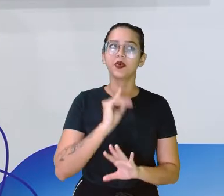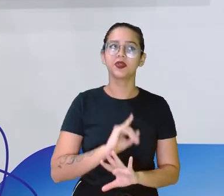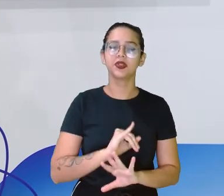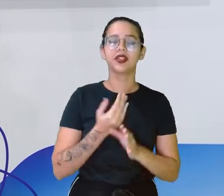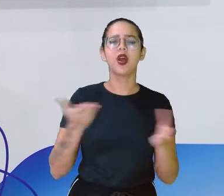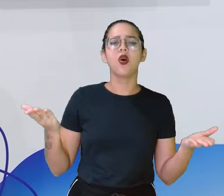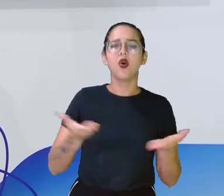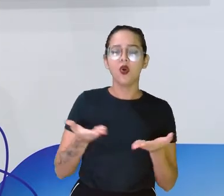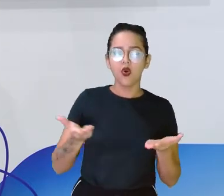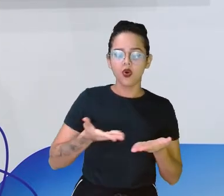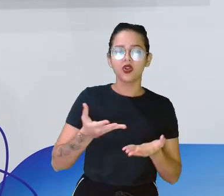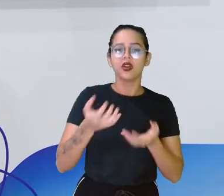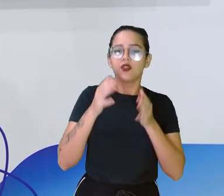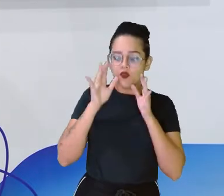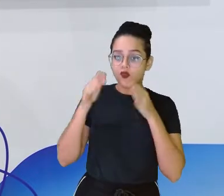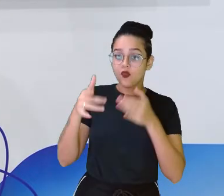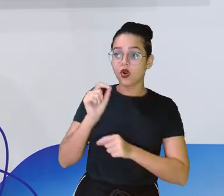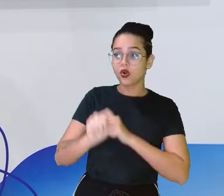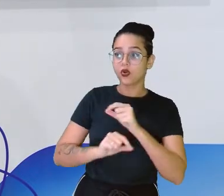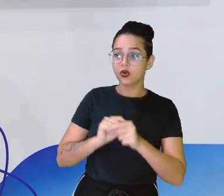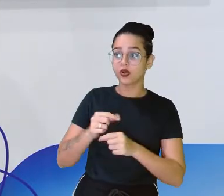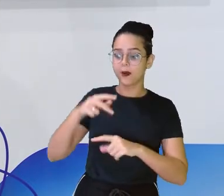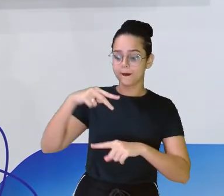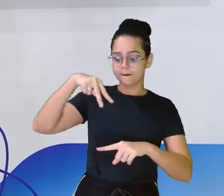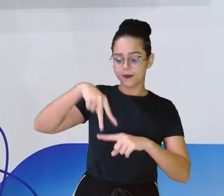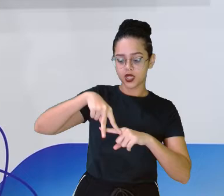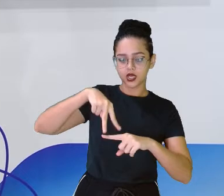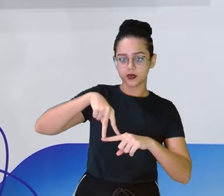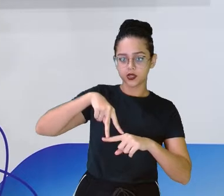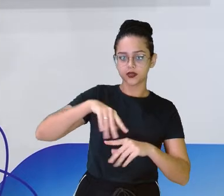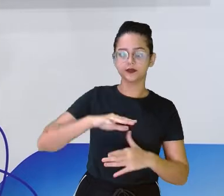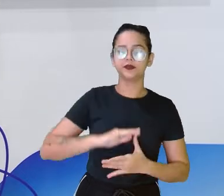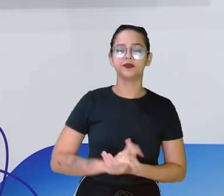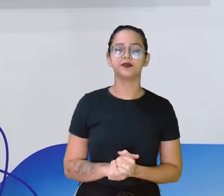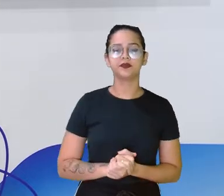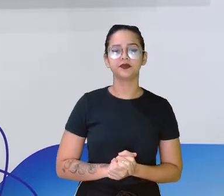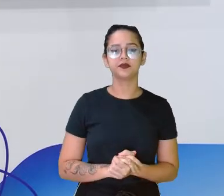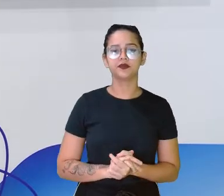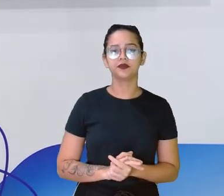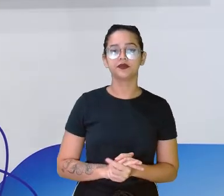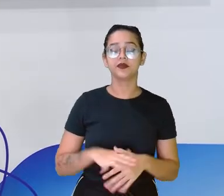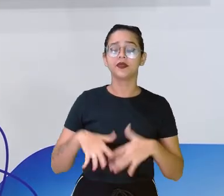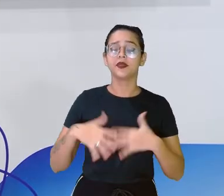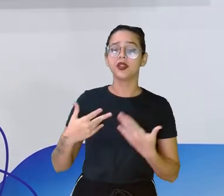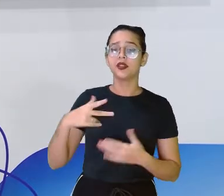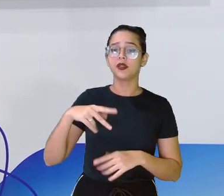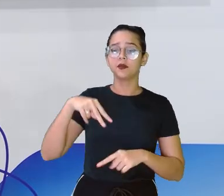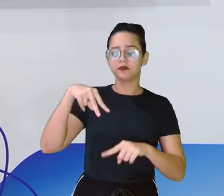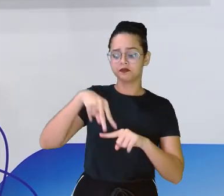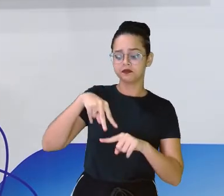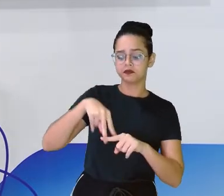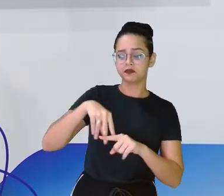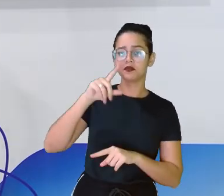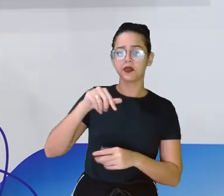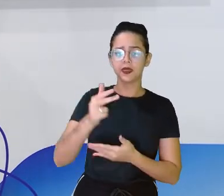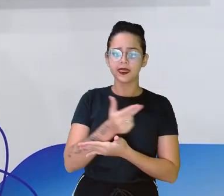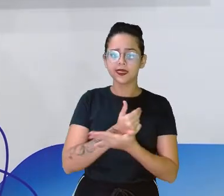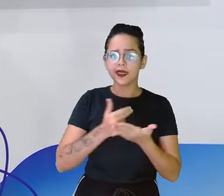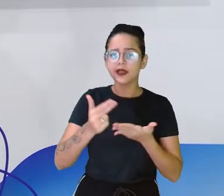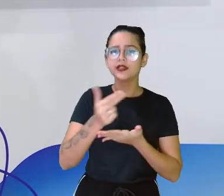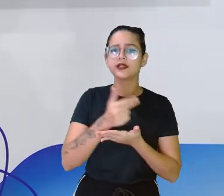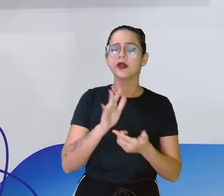oportunidade. Hoje eu quero que você foque em pirâmide, beleza? As pirâmides são poliedros